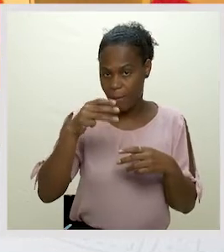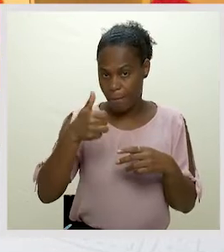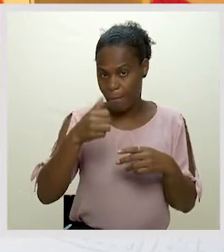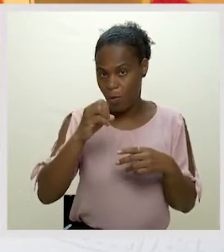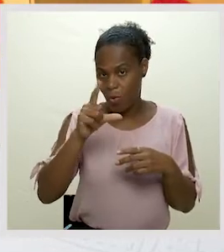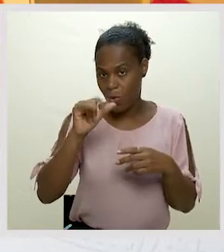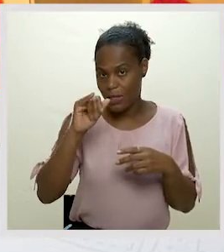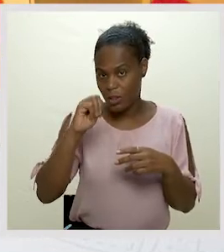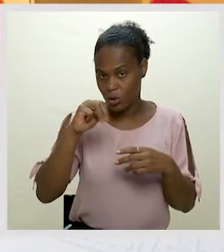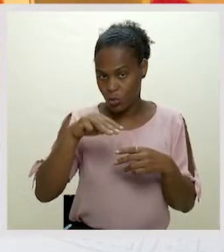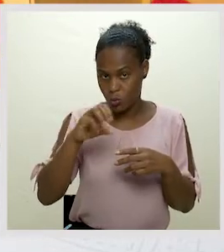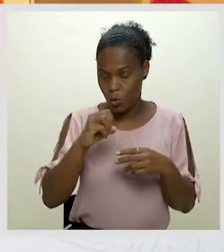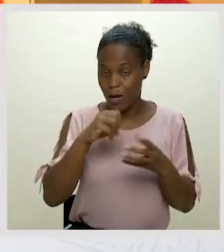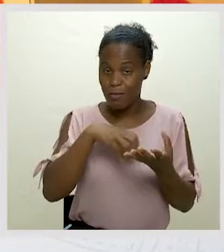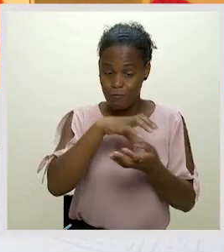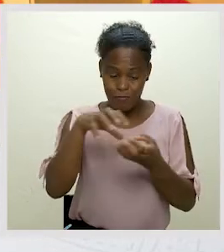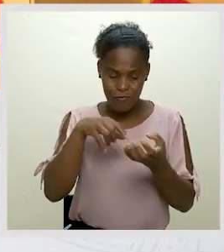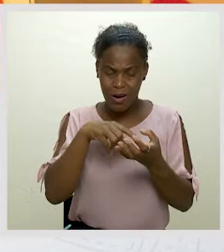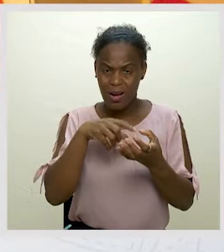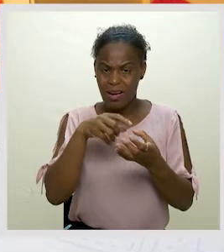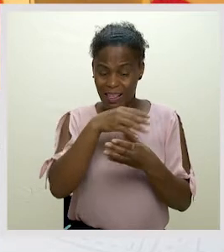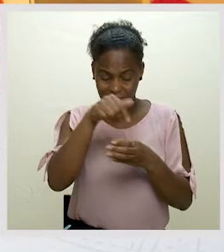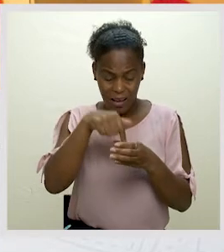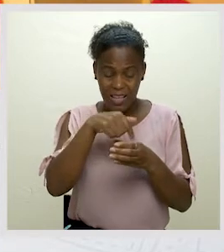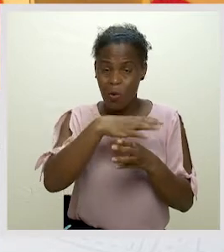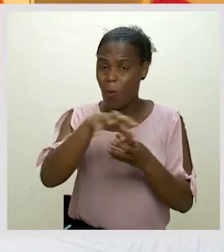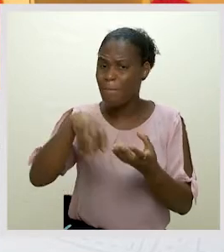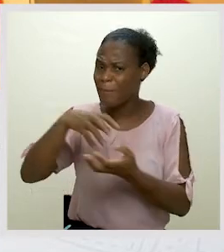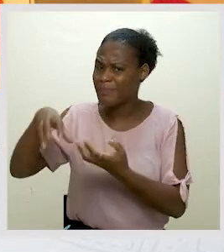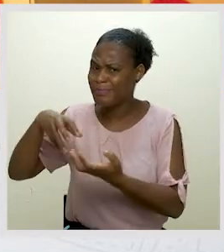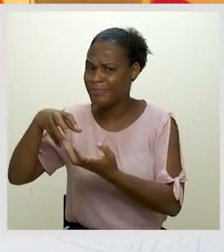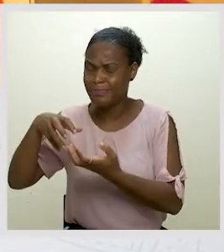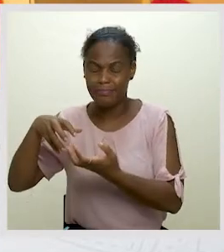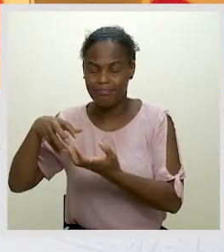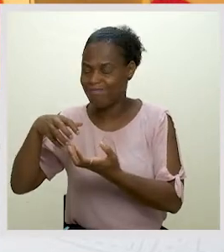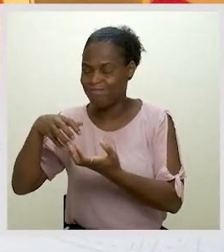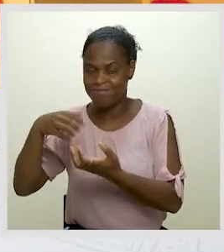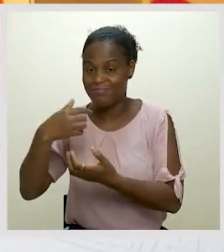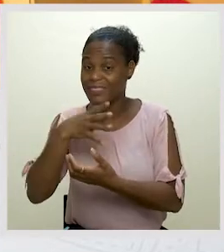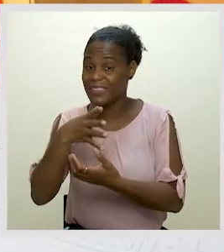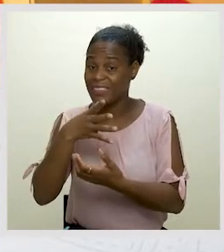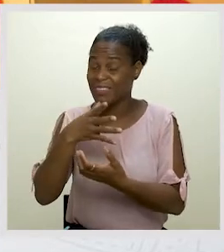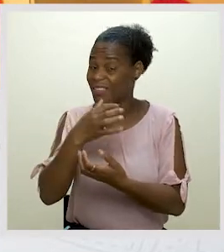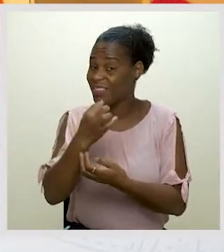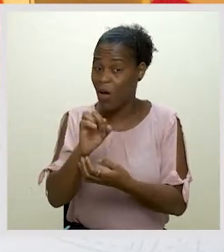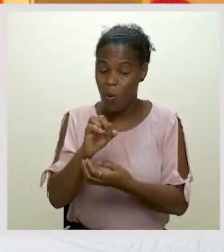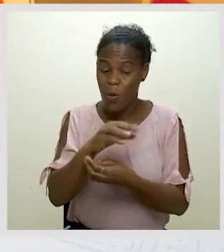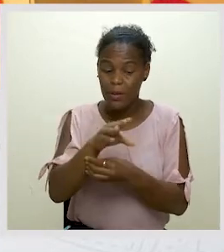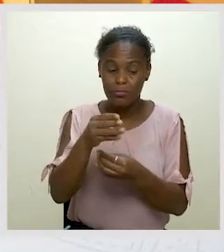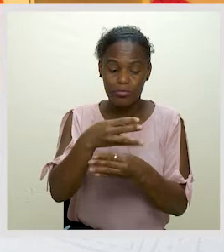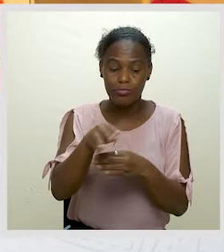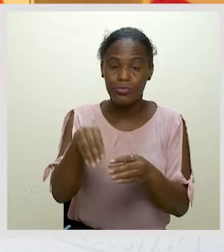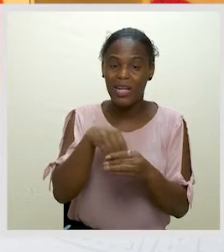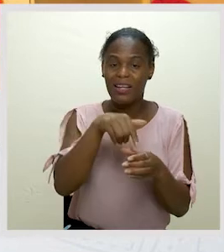na autotrofia é muito complexo e certamente não ocorria em